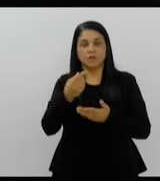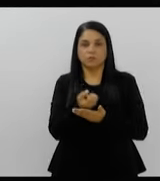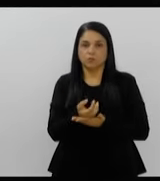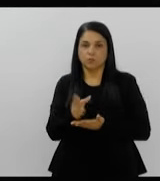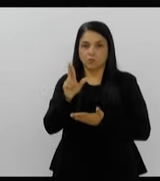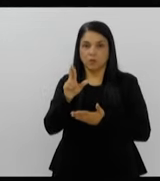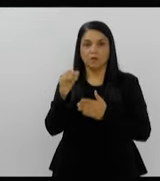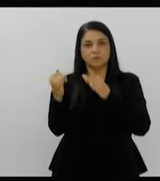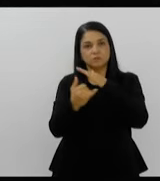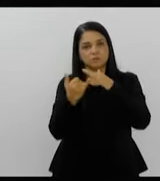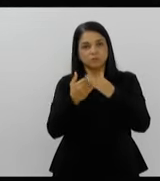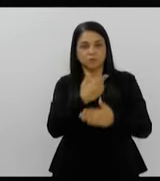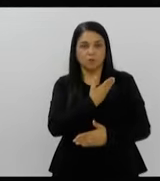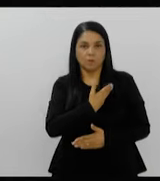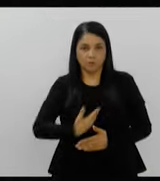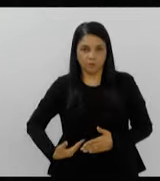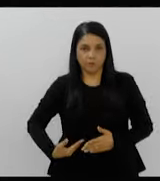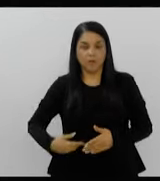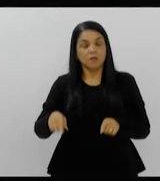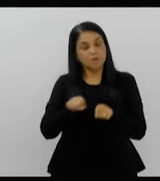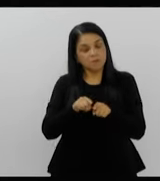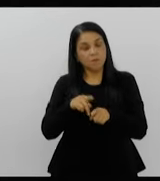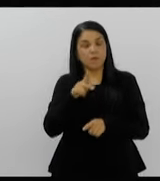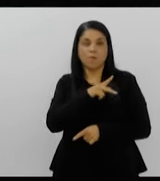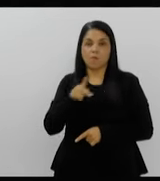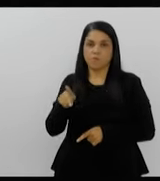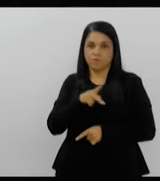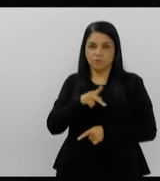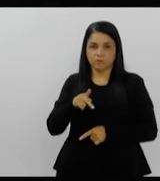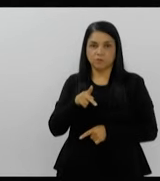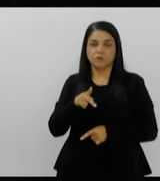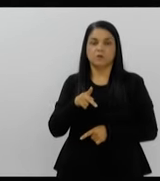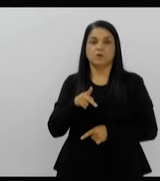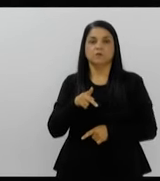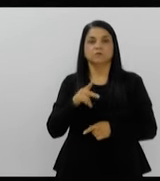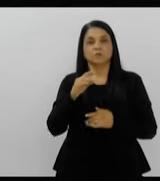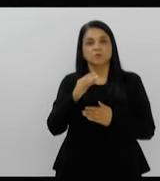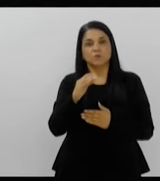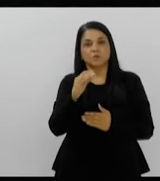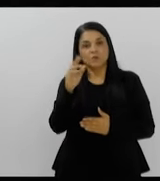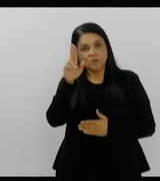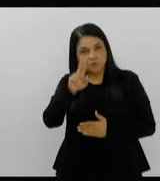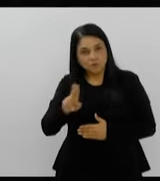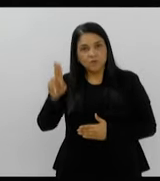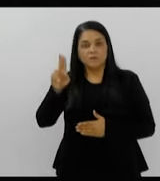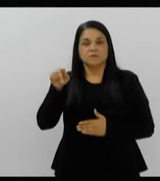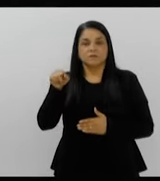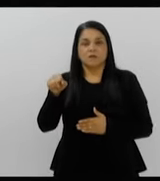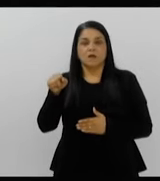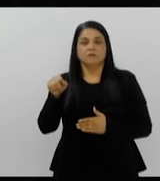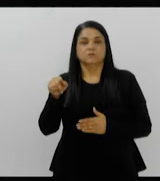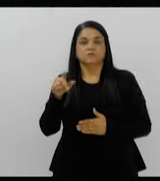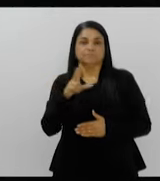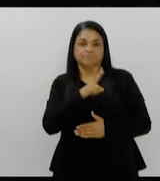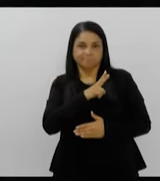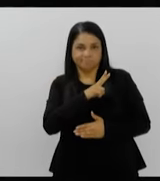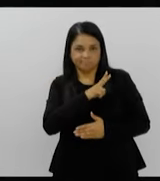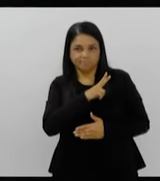em instituição pública, e falo também como professora do ensino superior da rede privada, nós nos mobilizamos, e